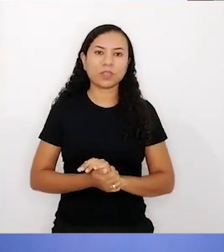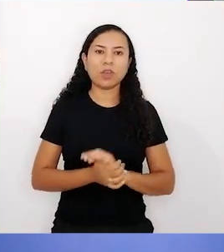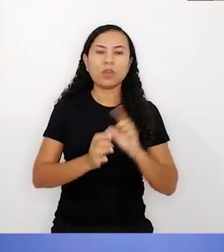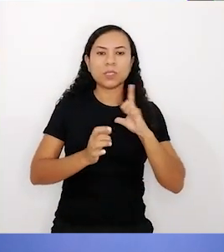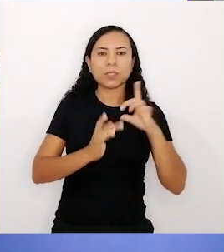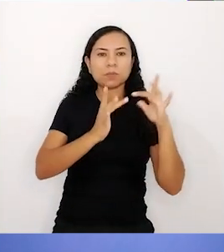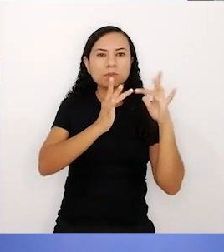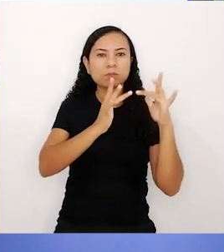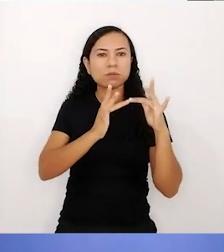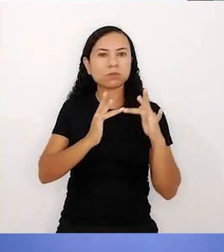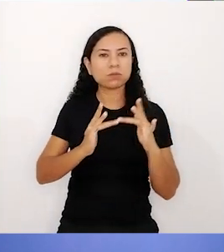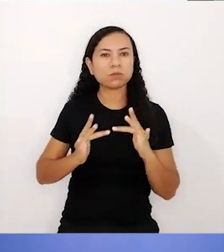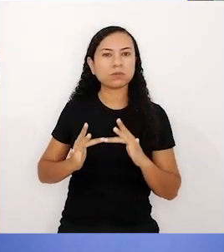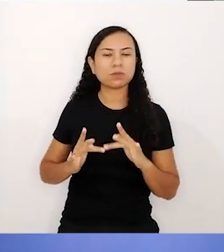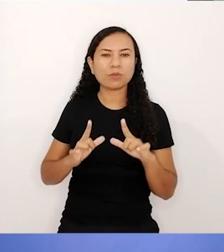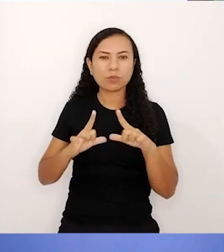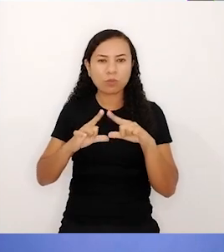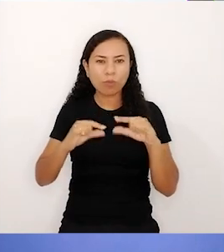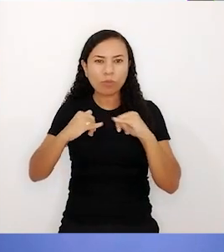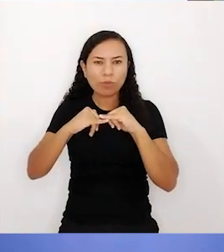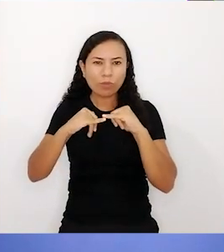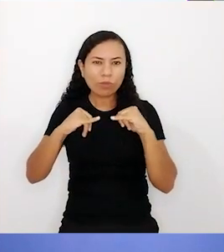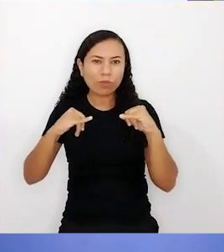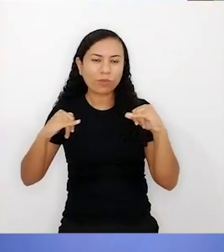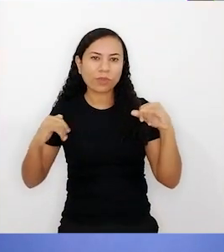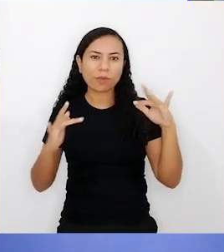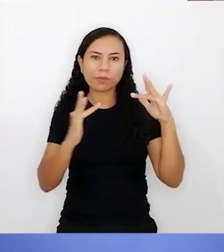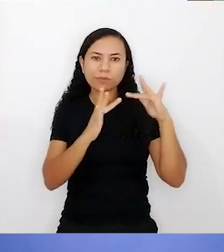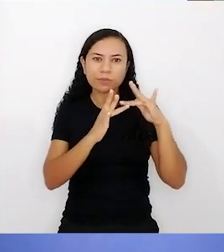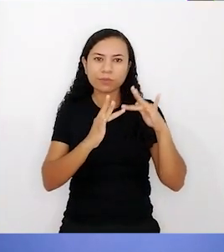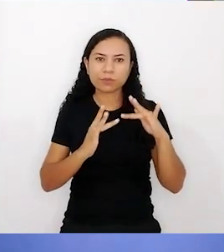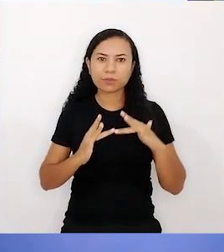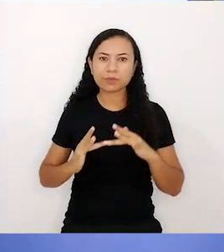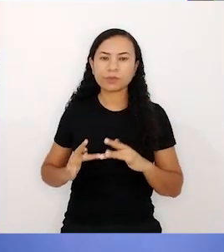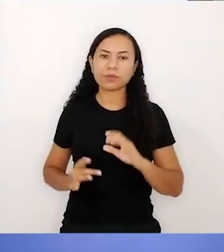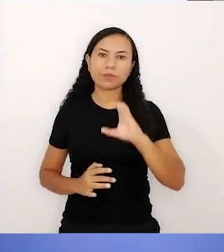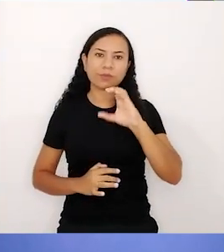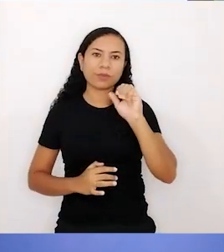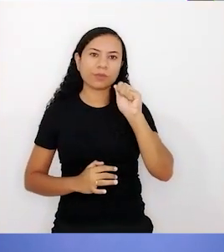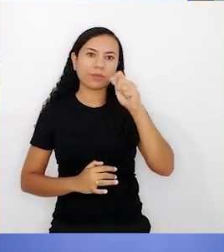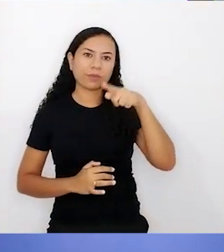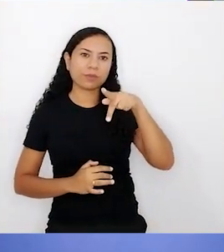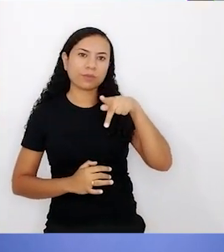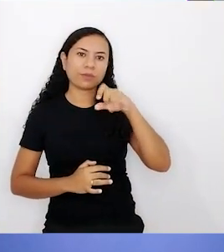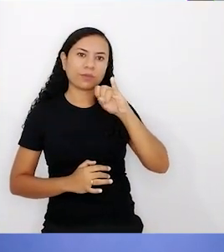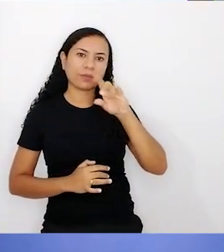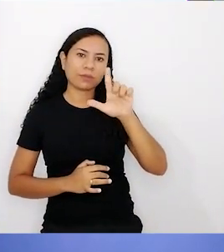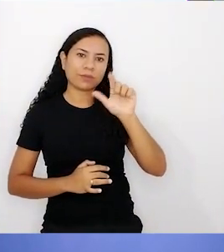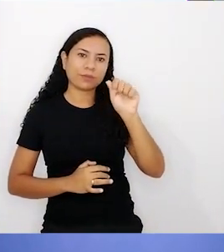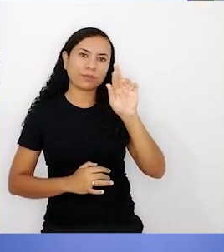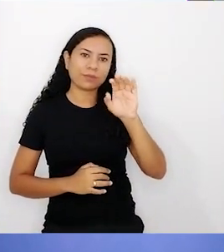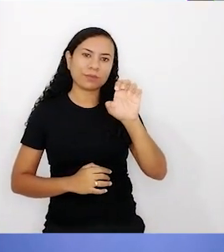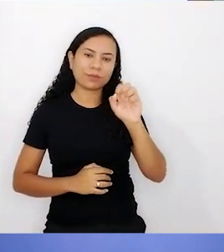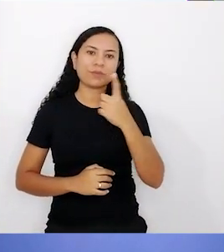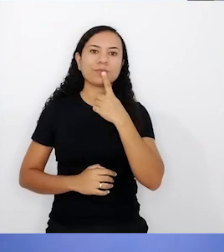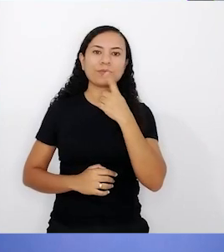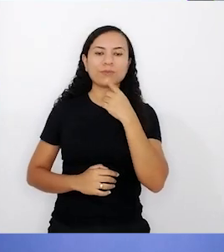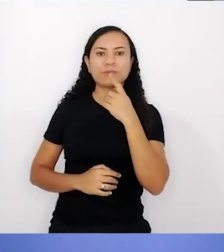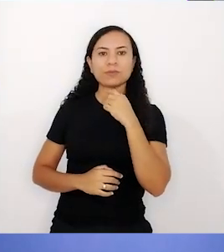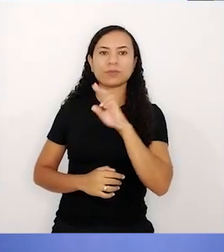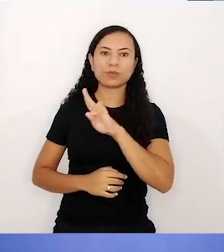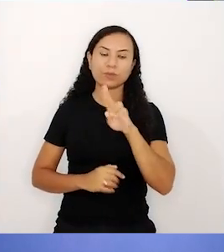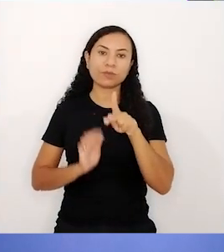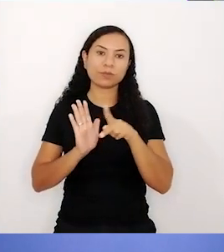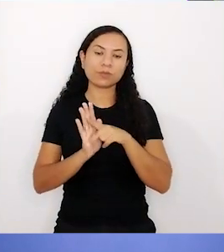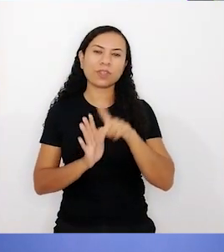conectam através de vasos finíssimos, chamados de capilares sanguíneos. São vasos